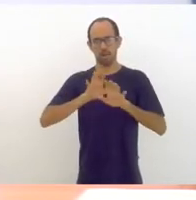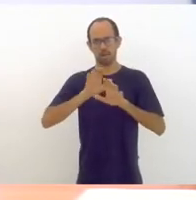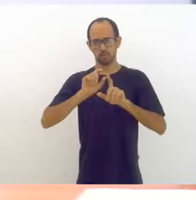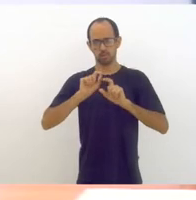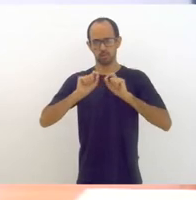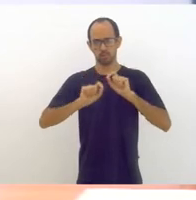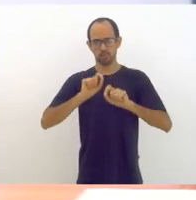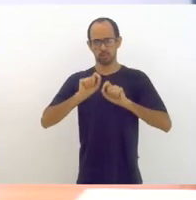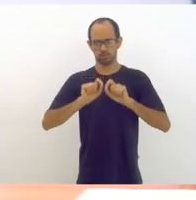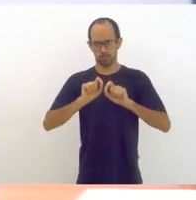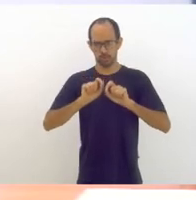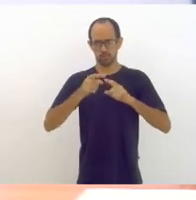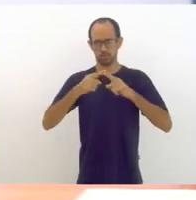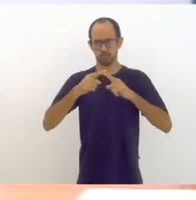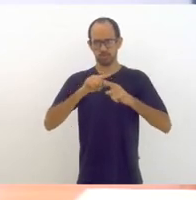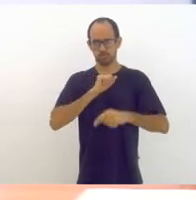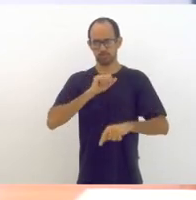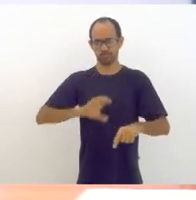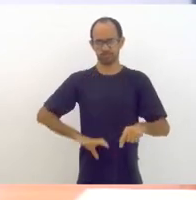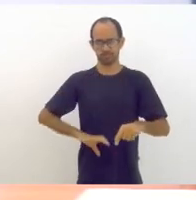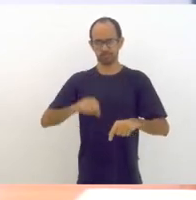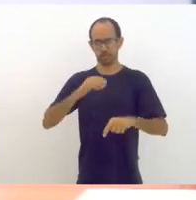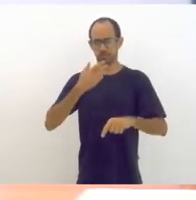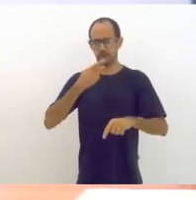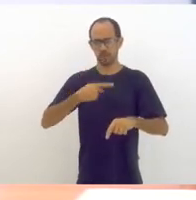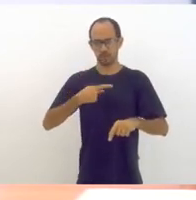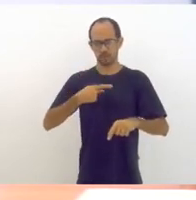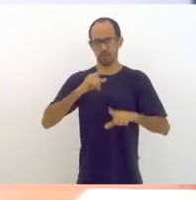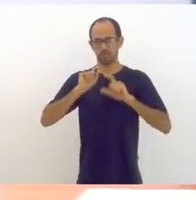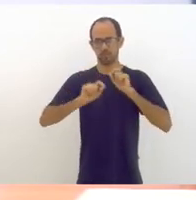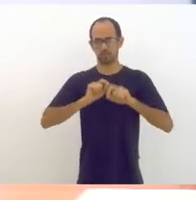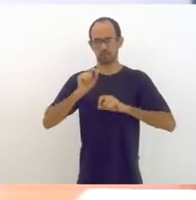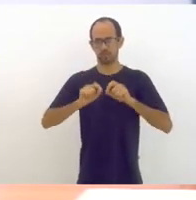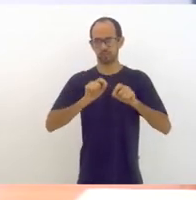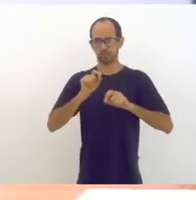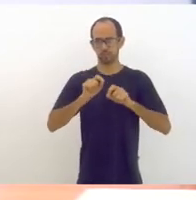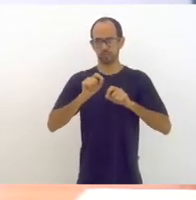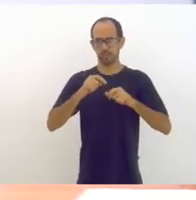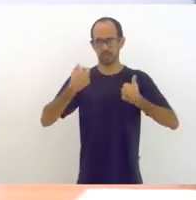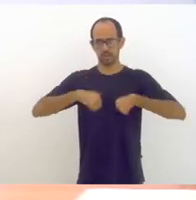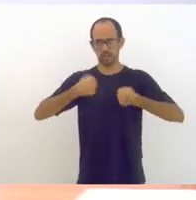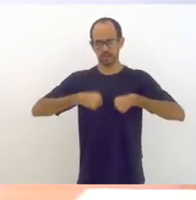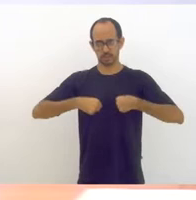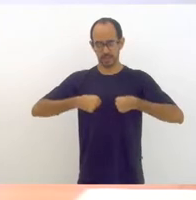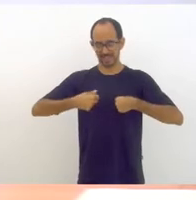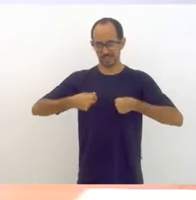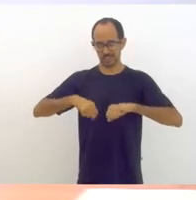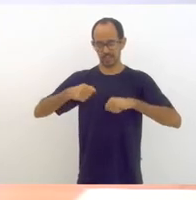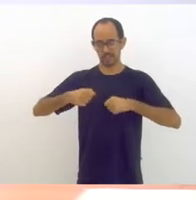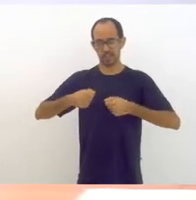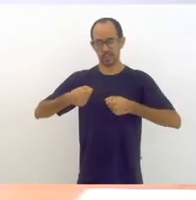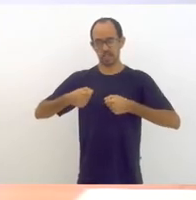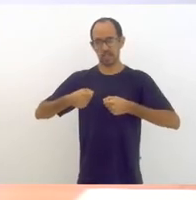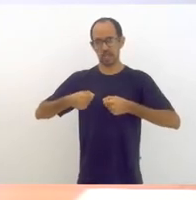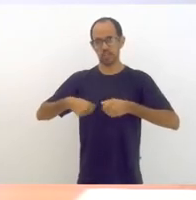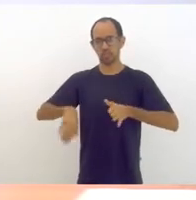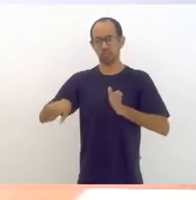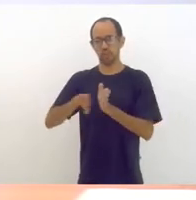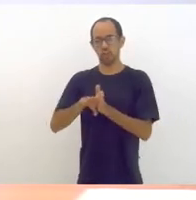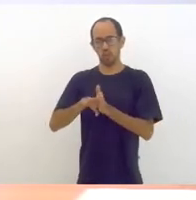porque o deputado André Ciliano me disse que essa demanda chegou a ele através